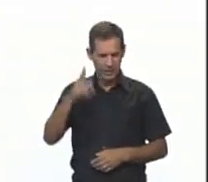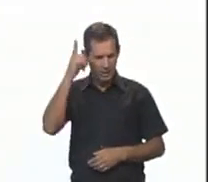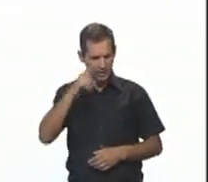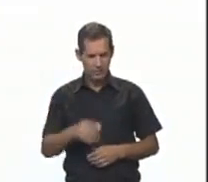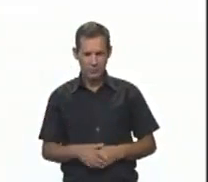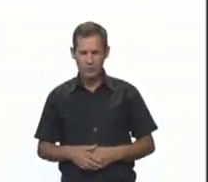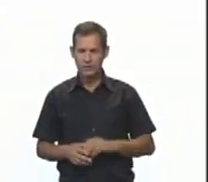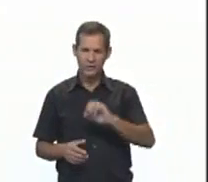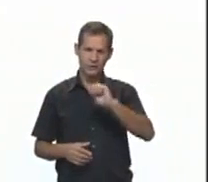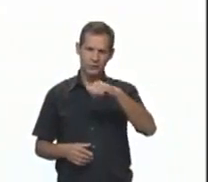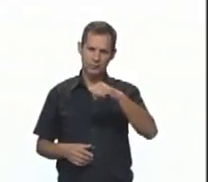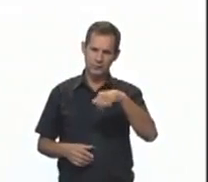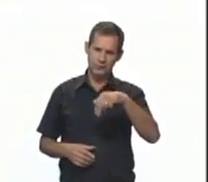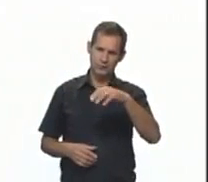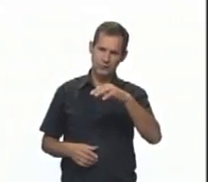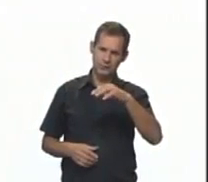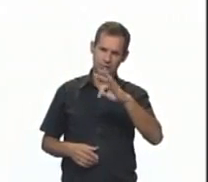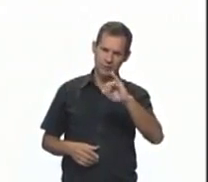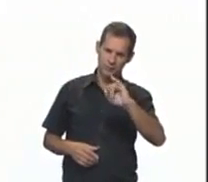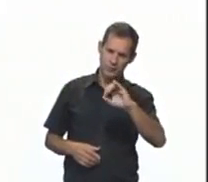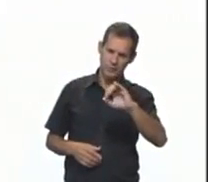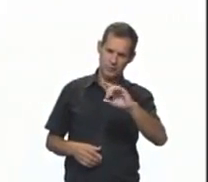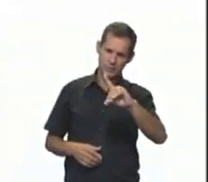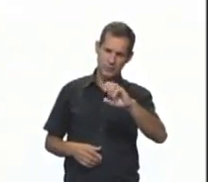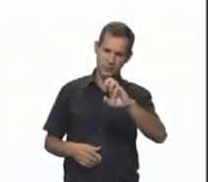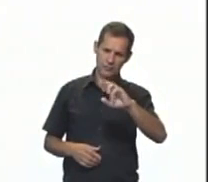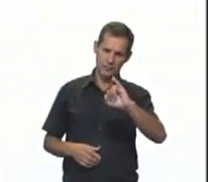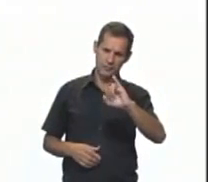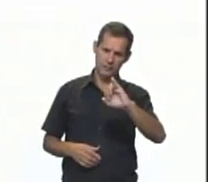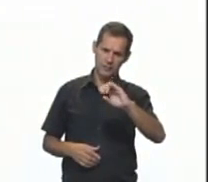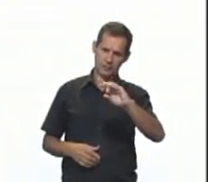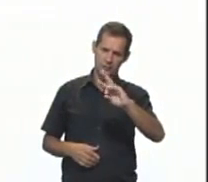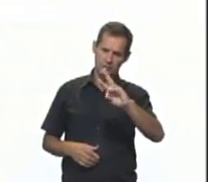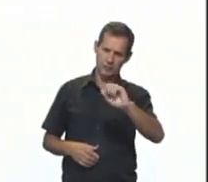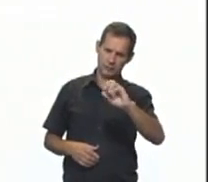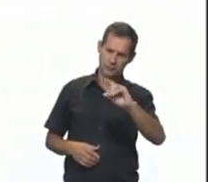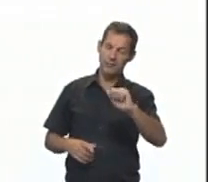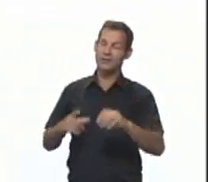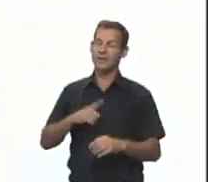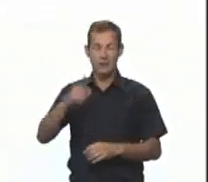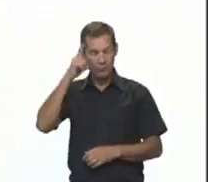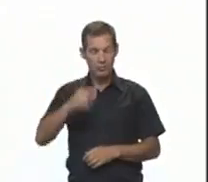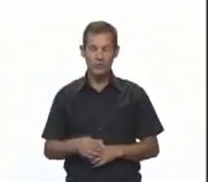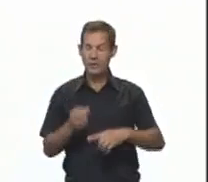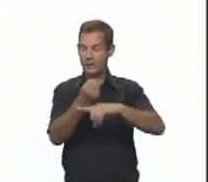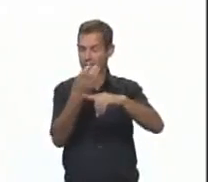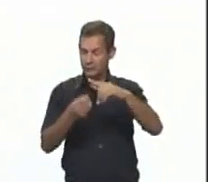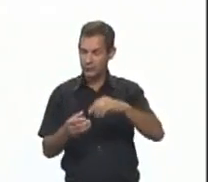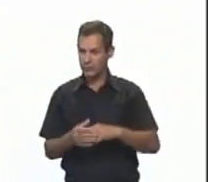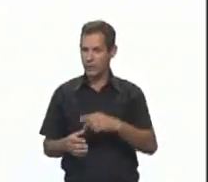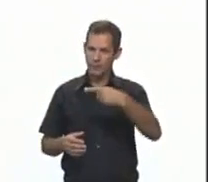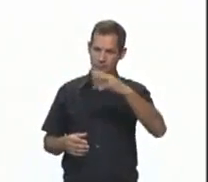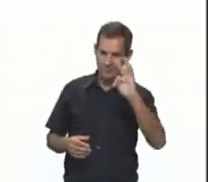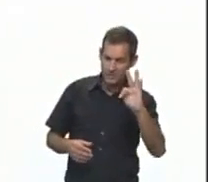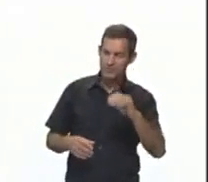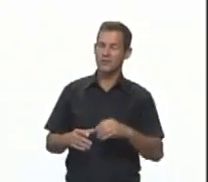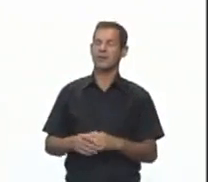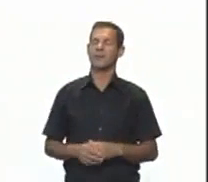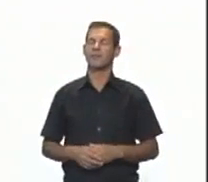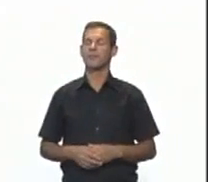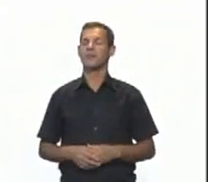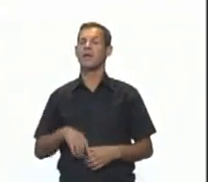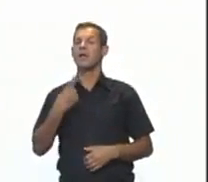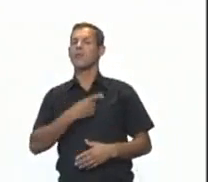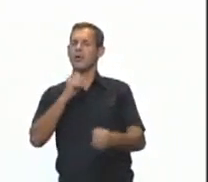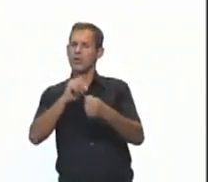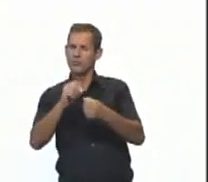obter a antiderivada da função. Ou seja, nós vamos ter que obter a função P de t, porque a gente tem a função derivada. E